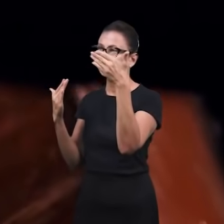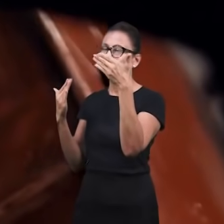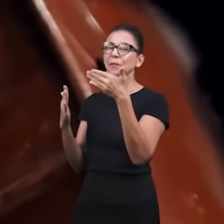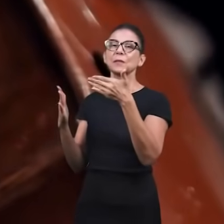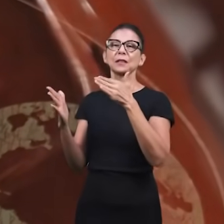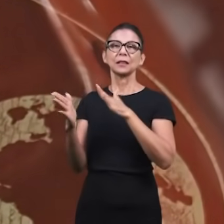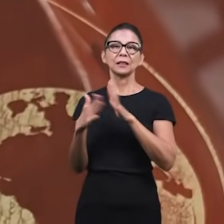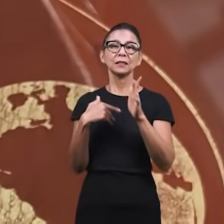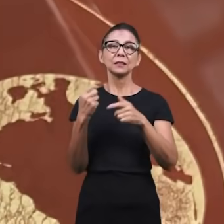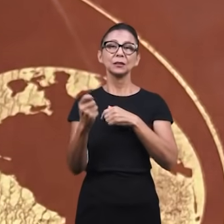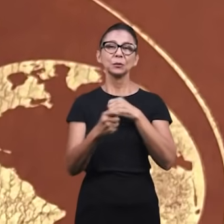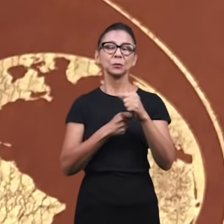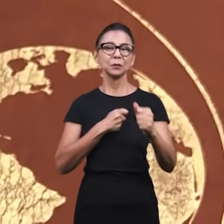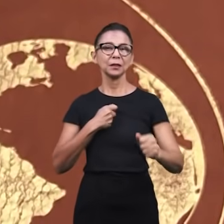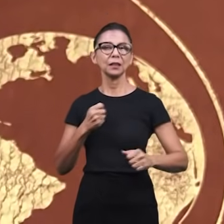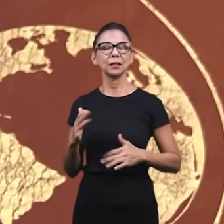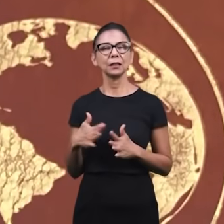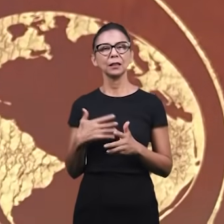gratidão.